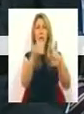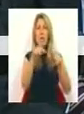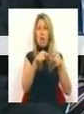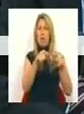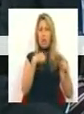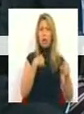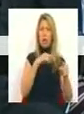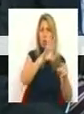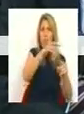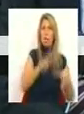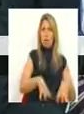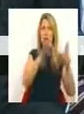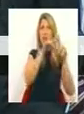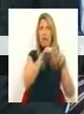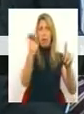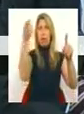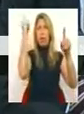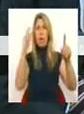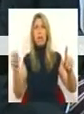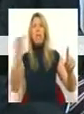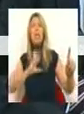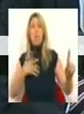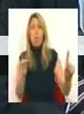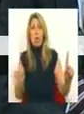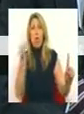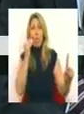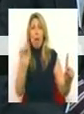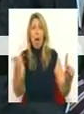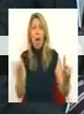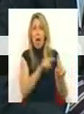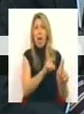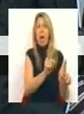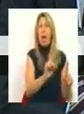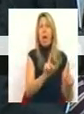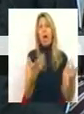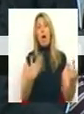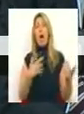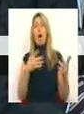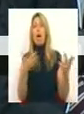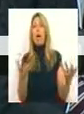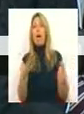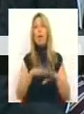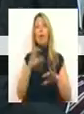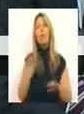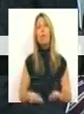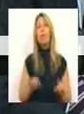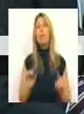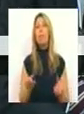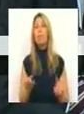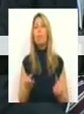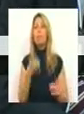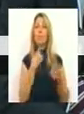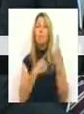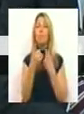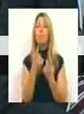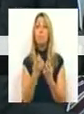mundo, ter uma linha a atravessar o centro de uma cidade sem que seja eliminada as supressões. Portanto, era nesse sentido que era que levantava esta